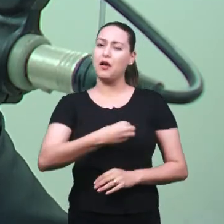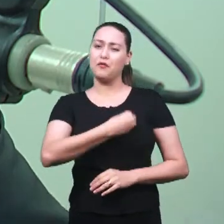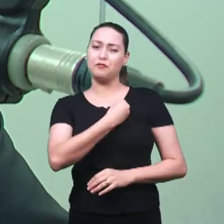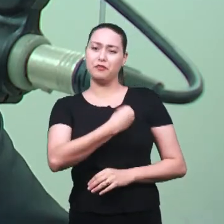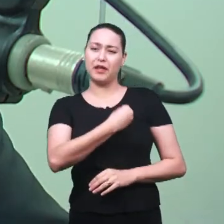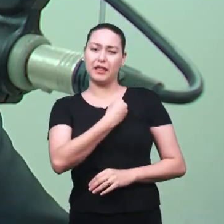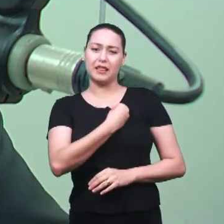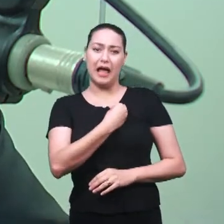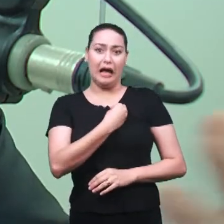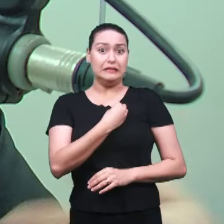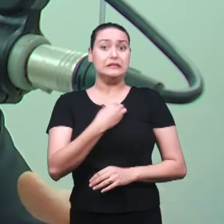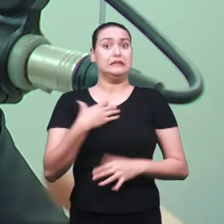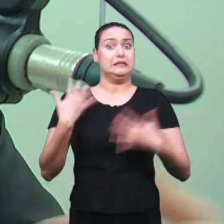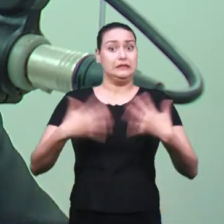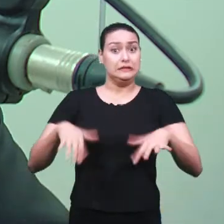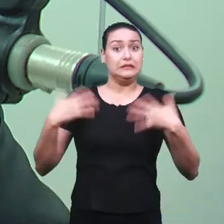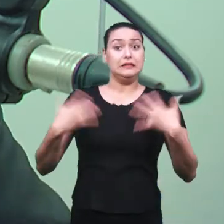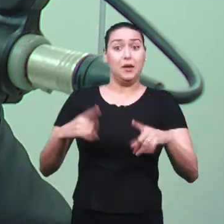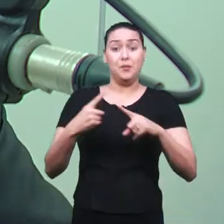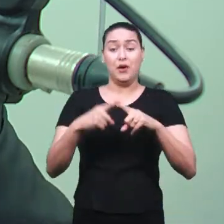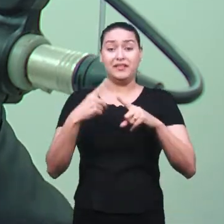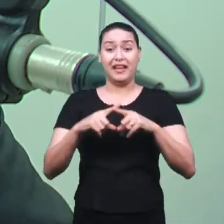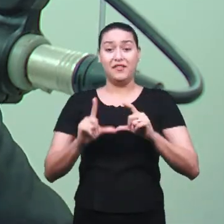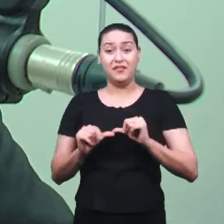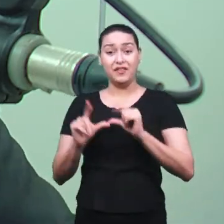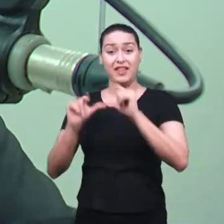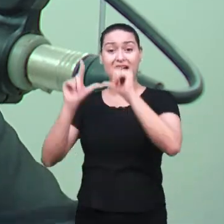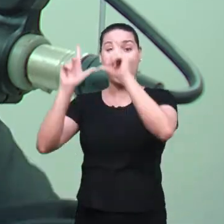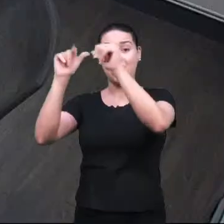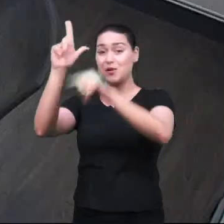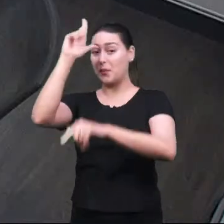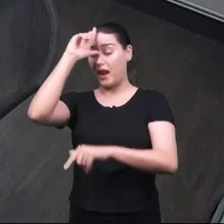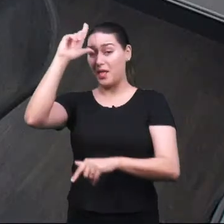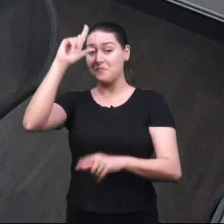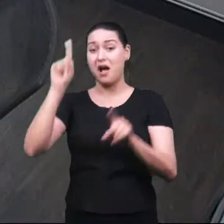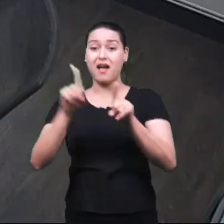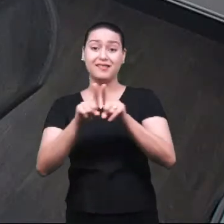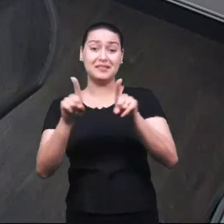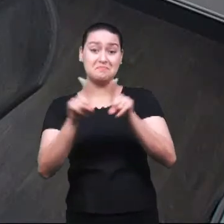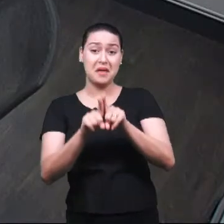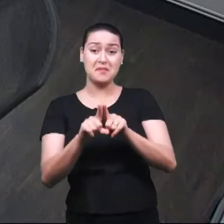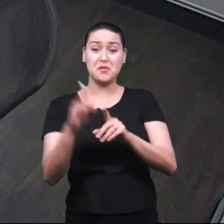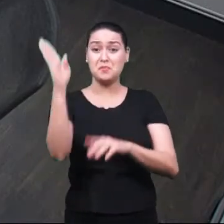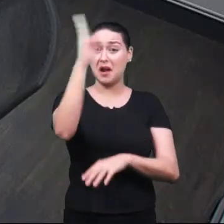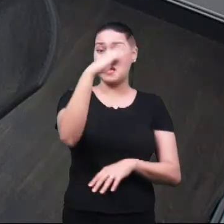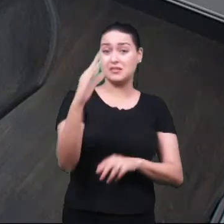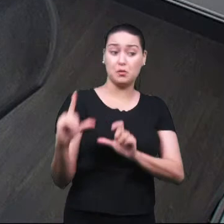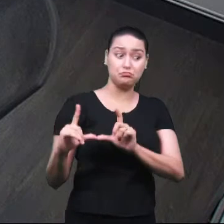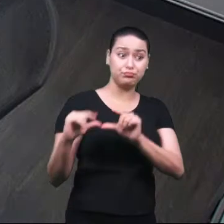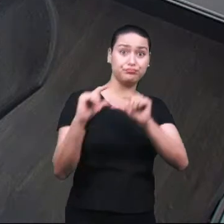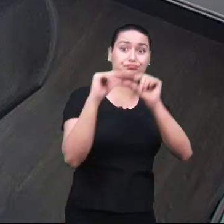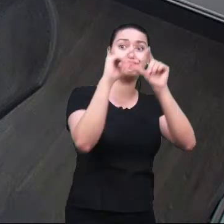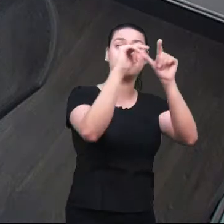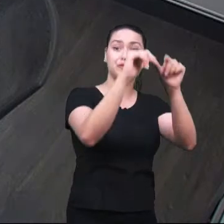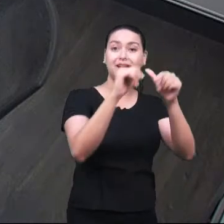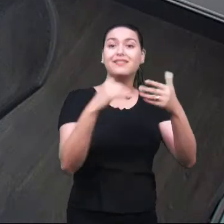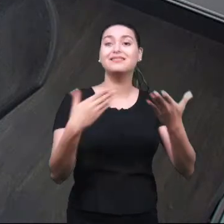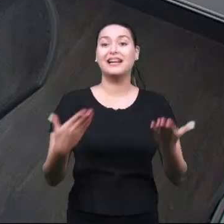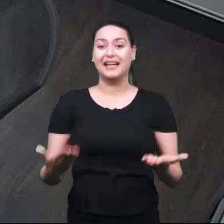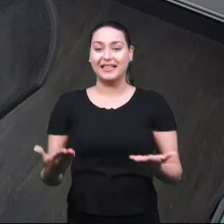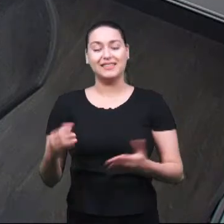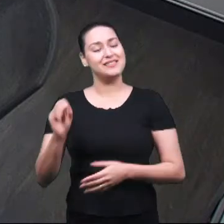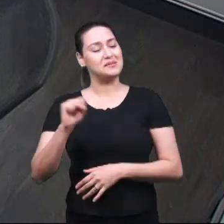para a Alemanha, volta para o Brasil. Como é que funciona isso? Pois é verdade. Eu tenho uma vida